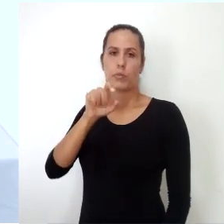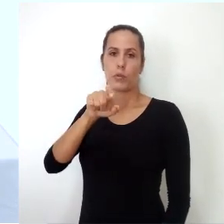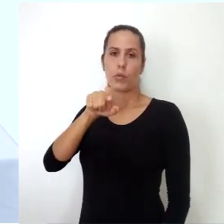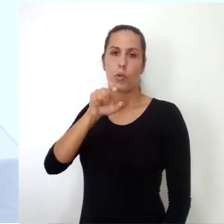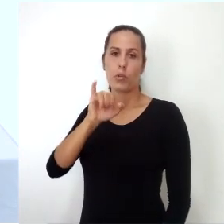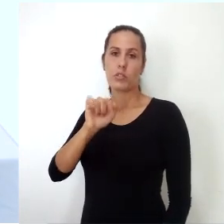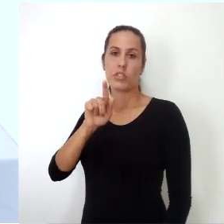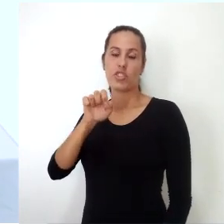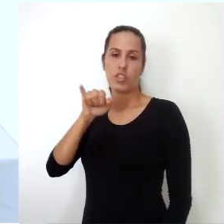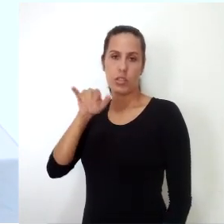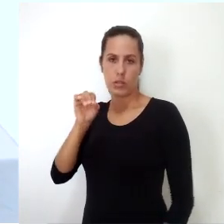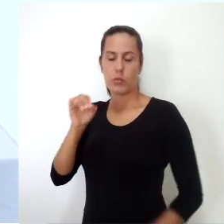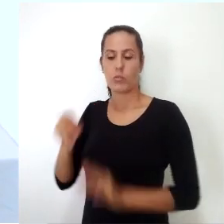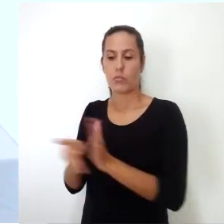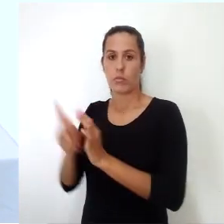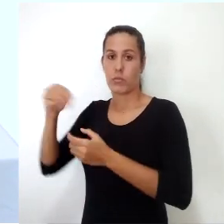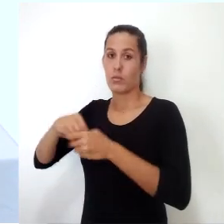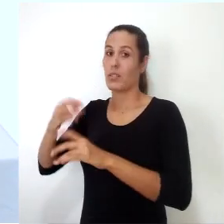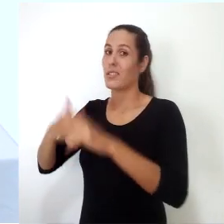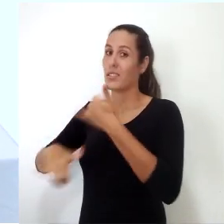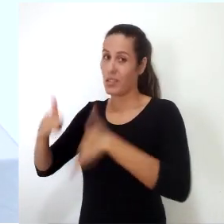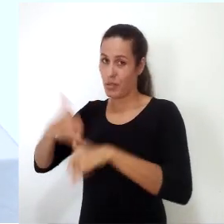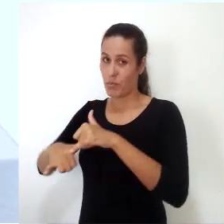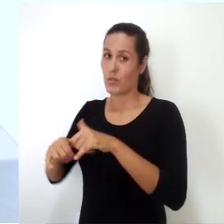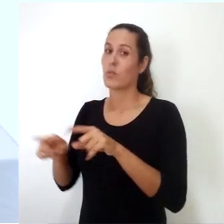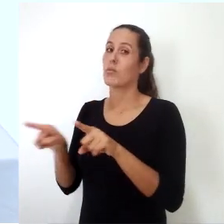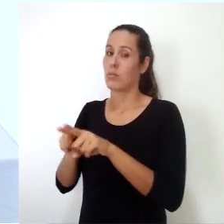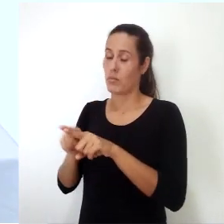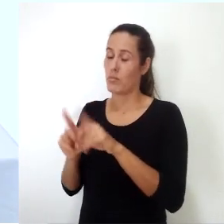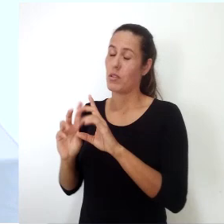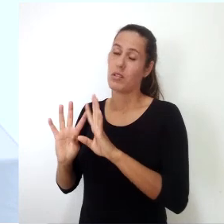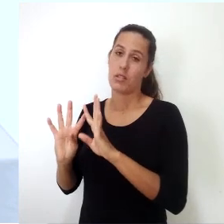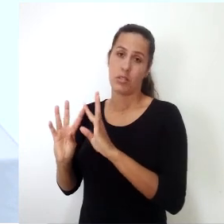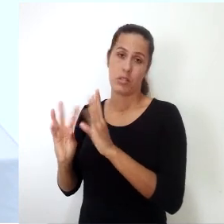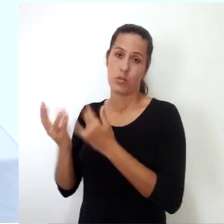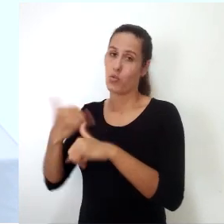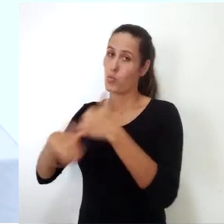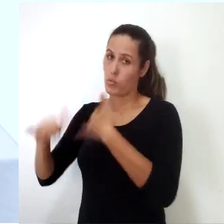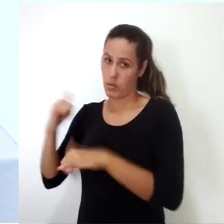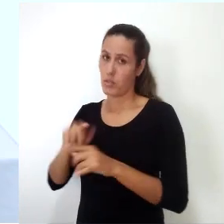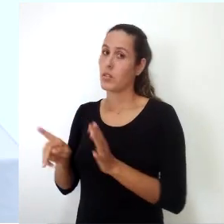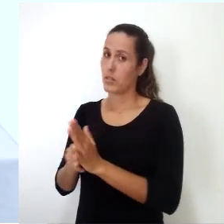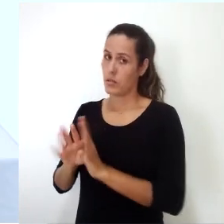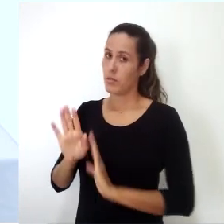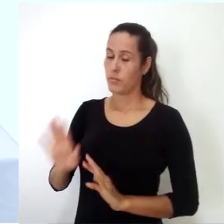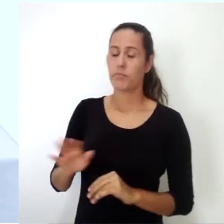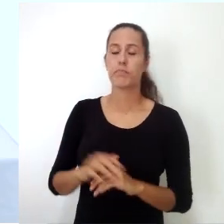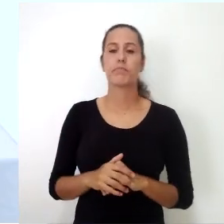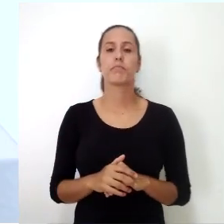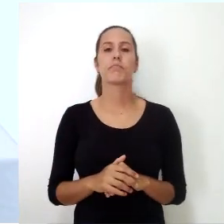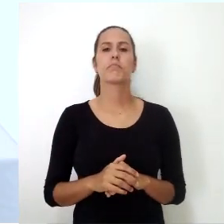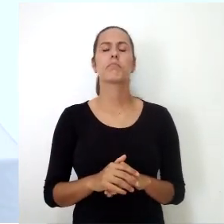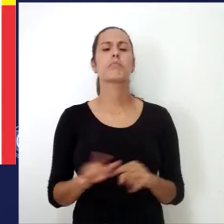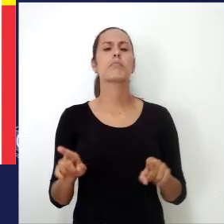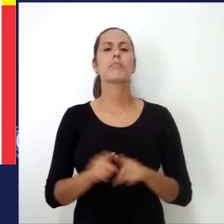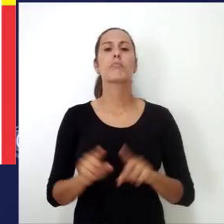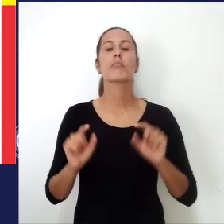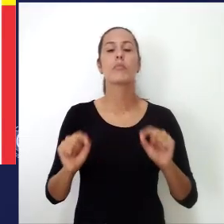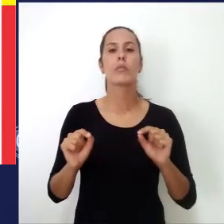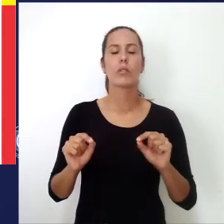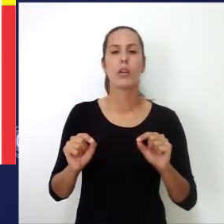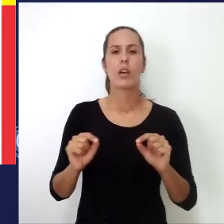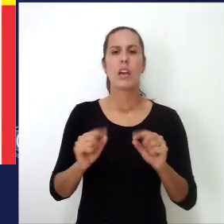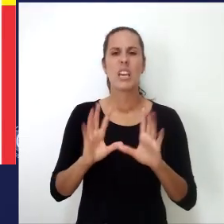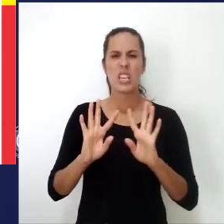é um elemento químico e é uma substância. Mas se falando de substância, a gente tem também a questão de misturas